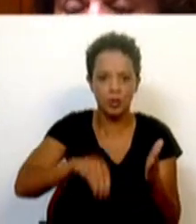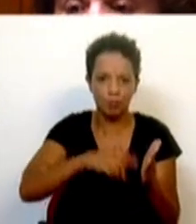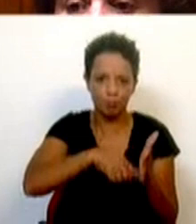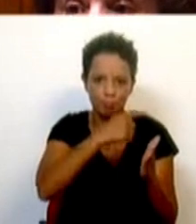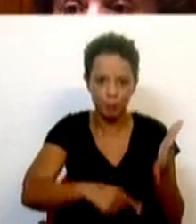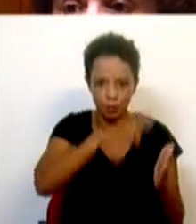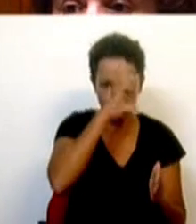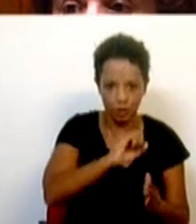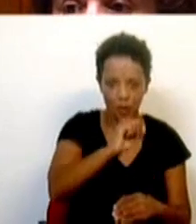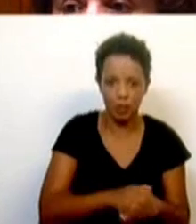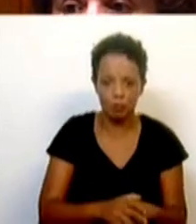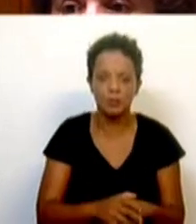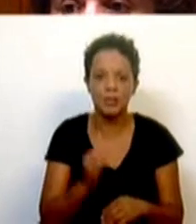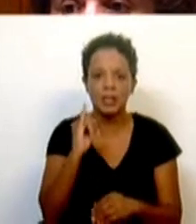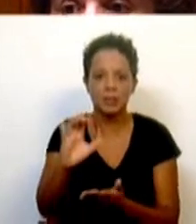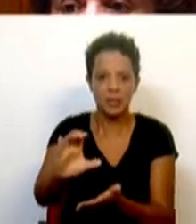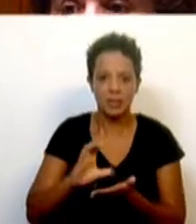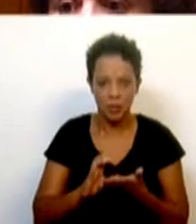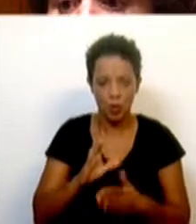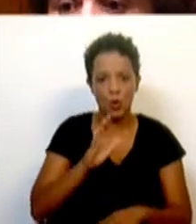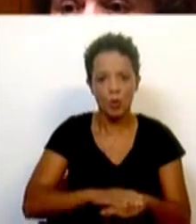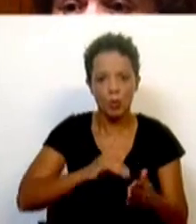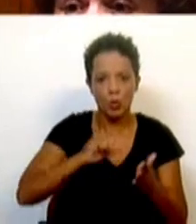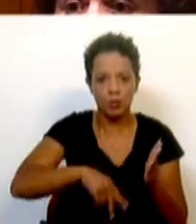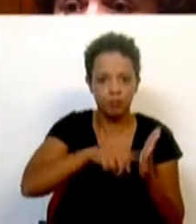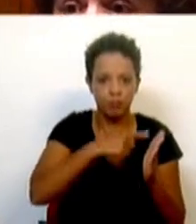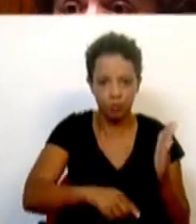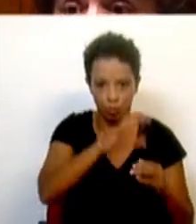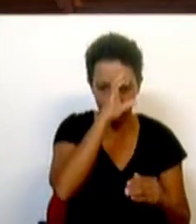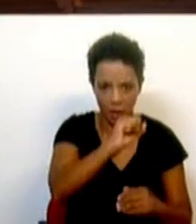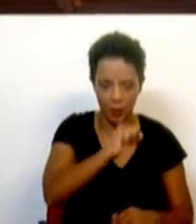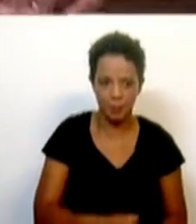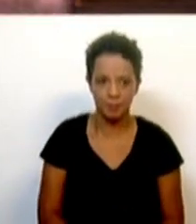com o Estado, recebendo uma indemnização pela rescisão do contrato com o Estado.